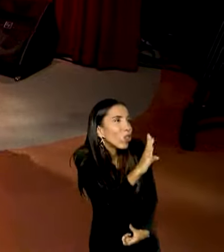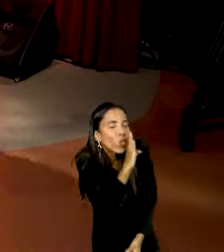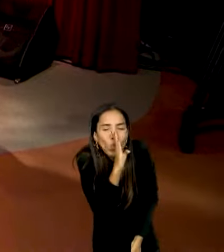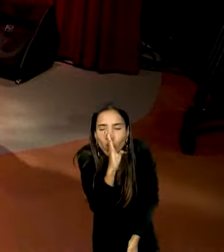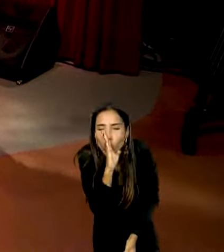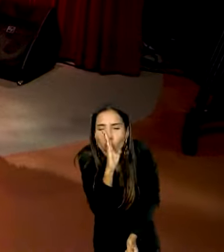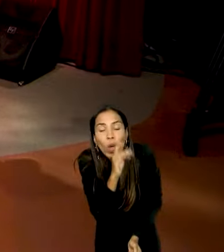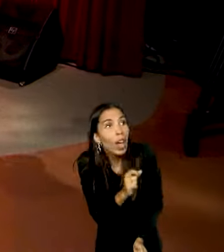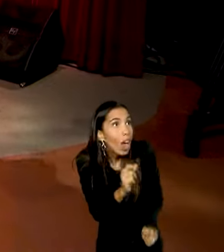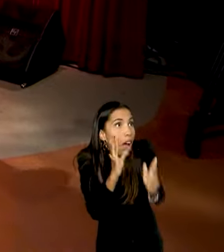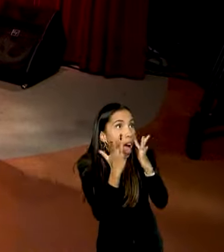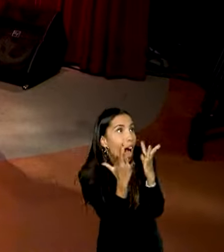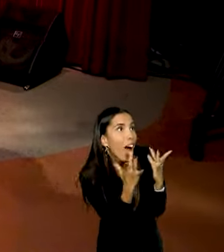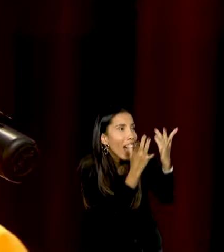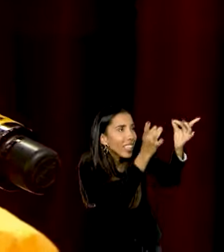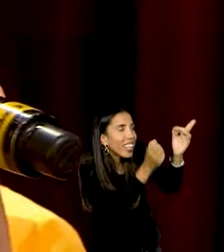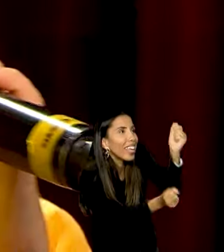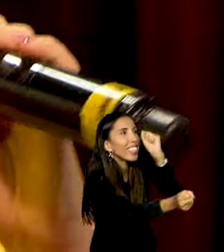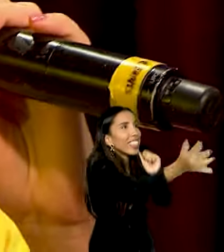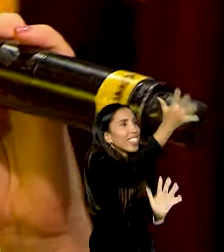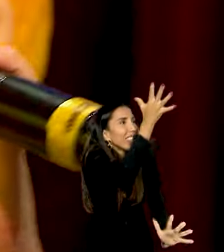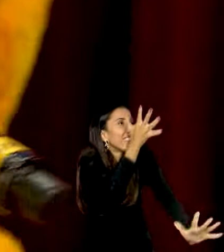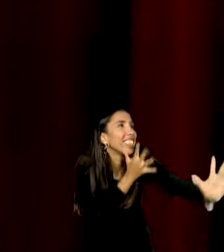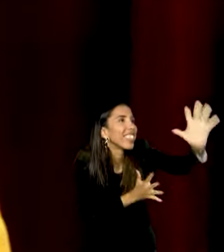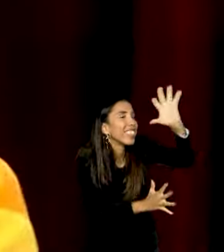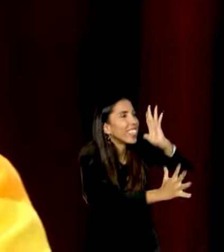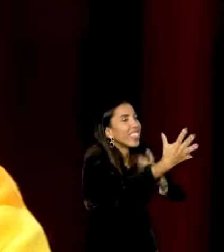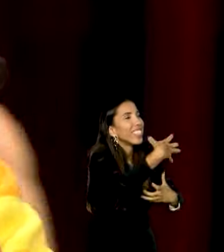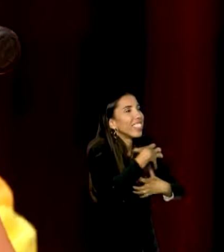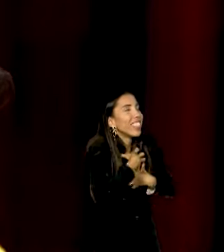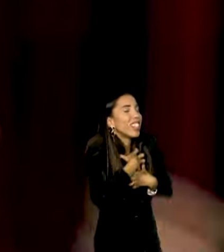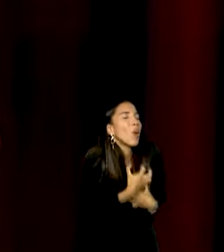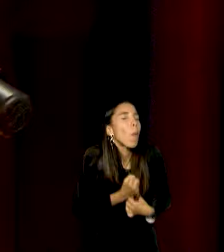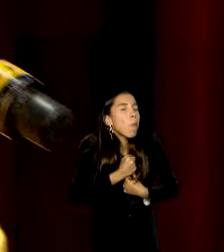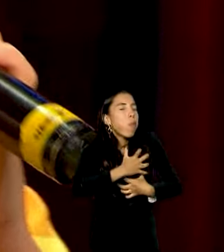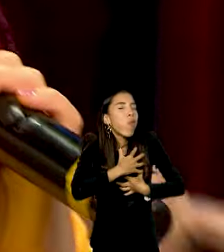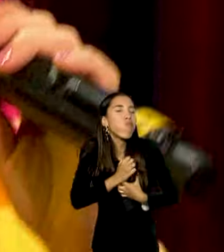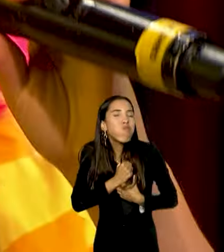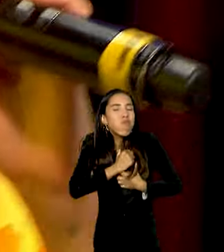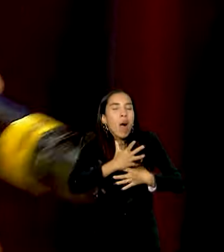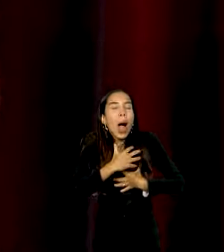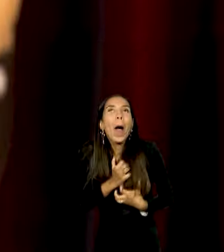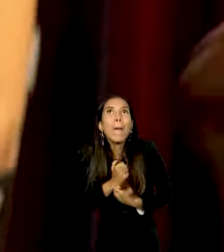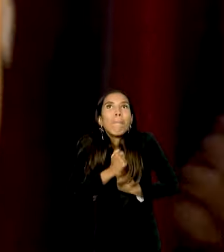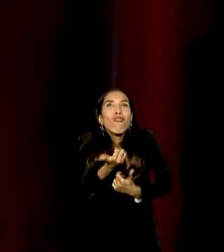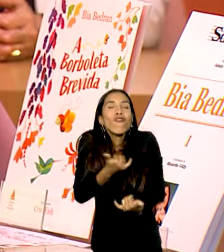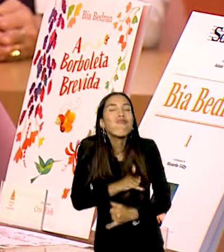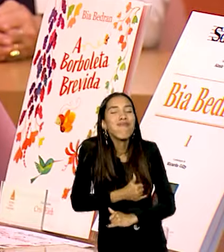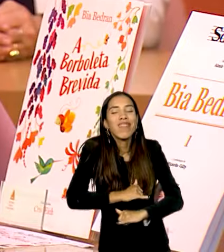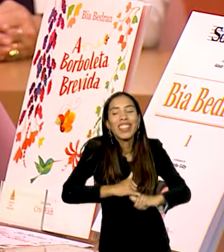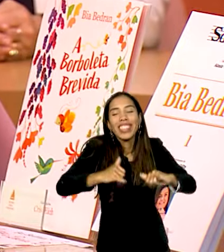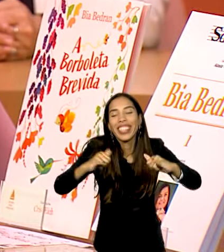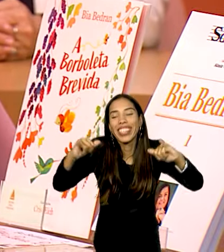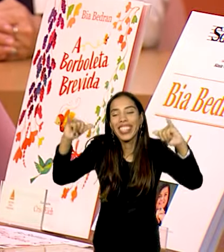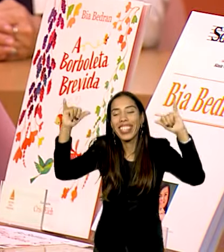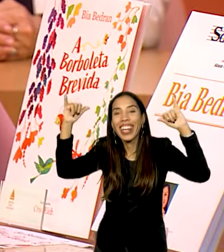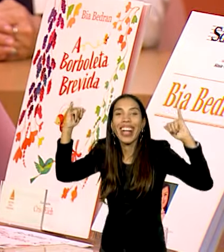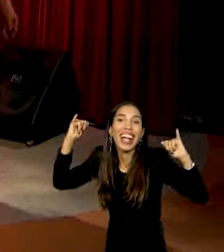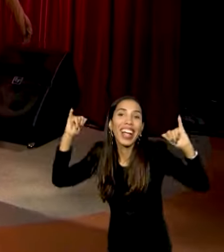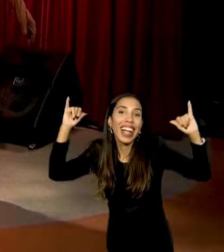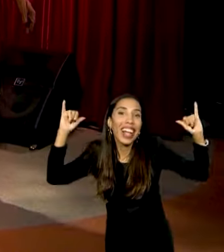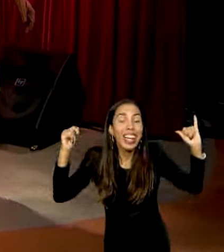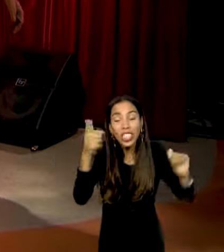Uma canção deixa bater no peito o tambor da vibração. Quem disse que